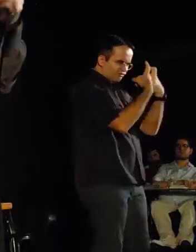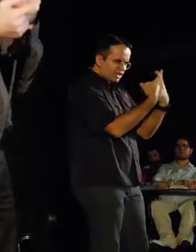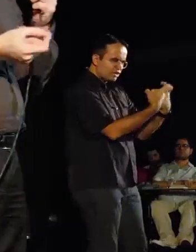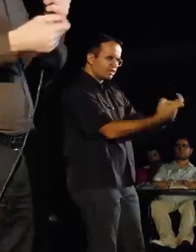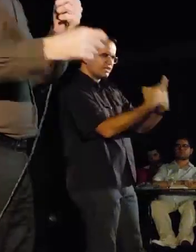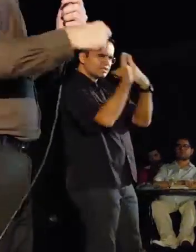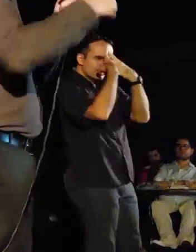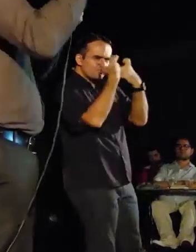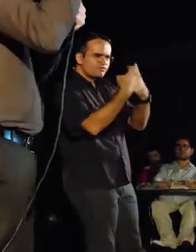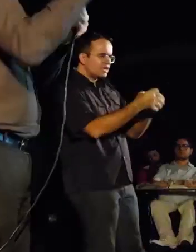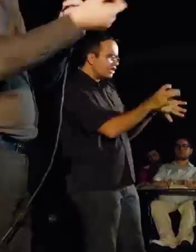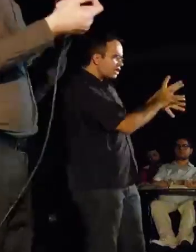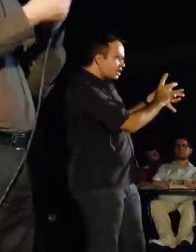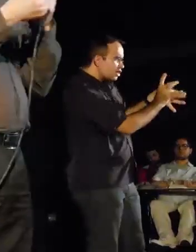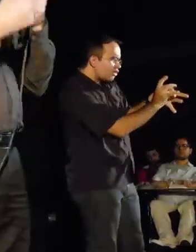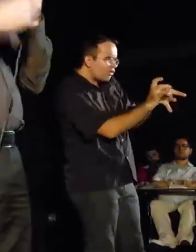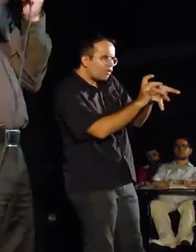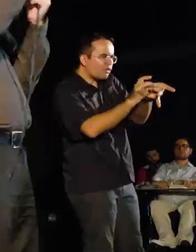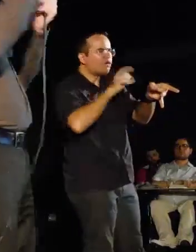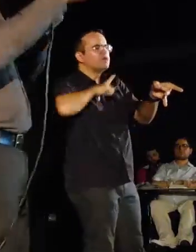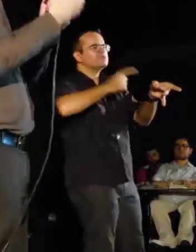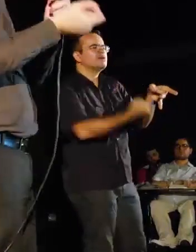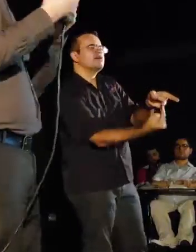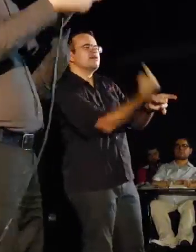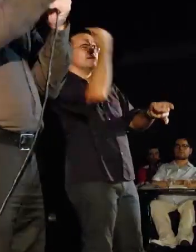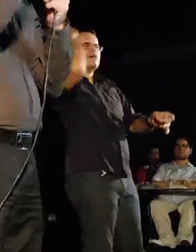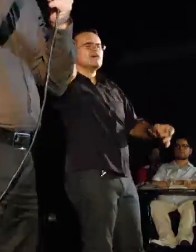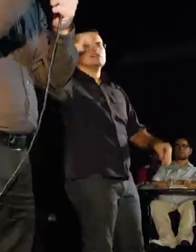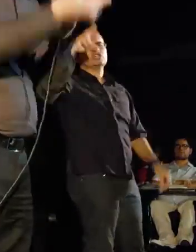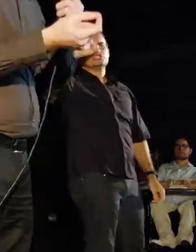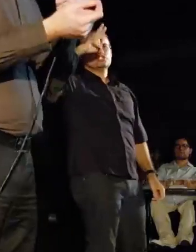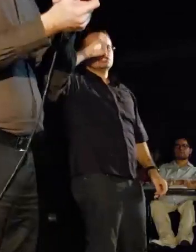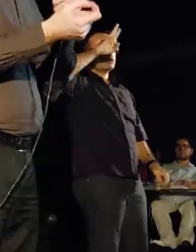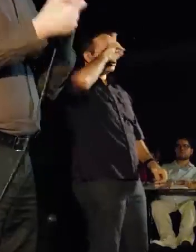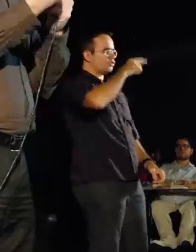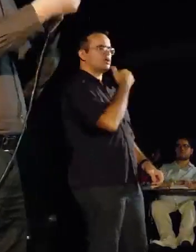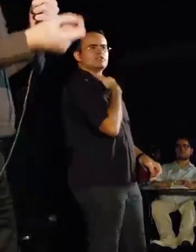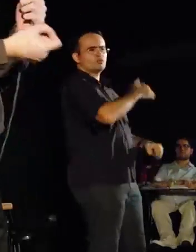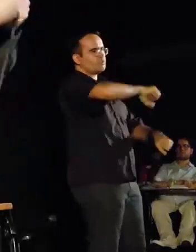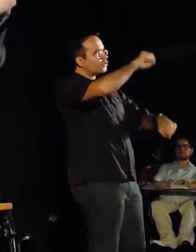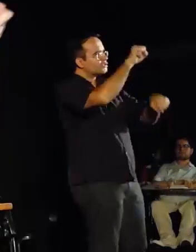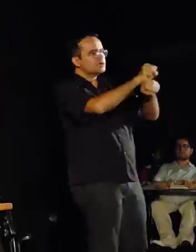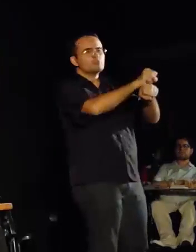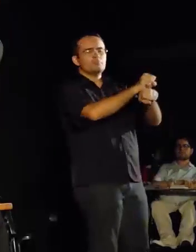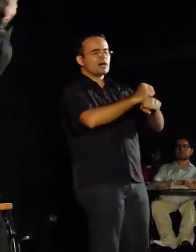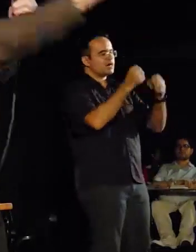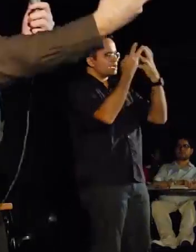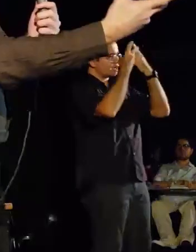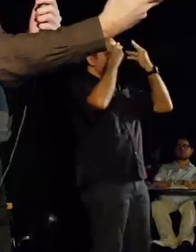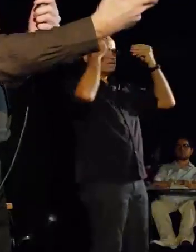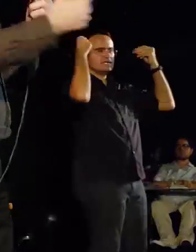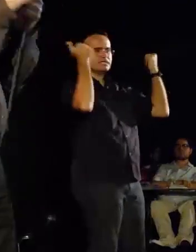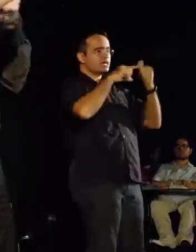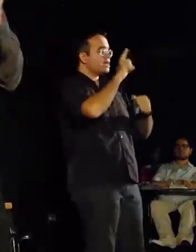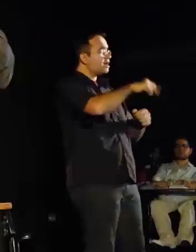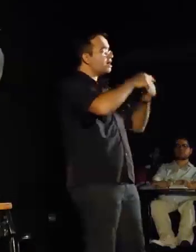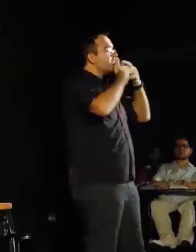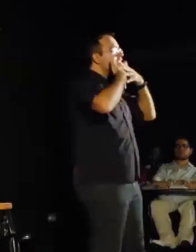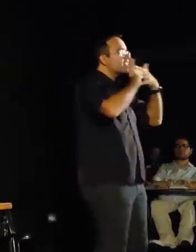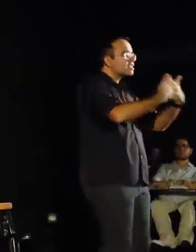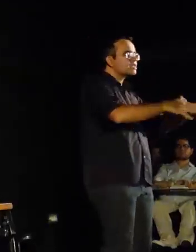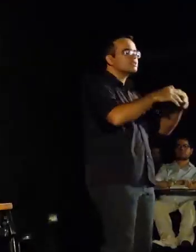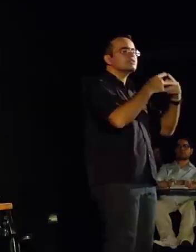circuitos de violência têm uma história, e parar essa história não é simples, porque ela é quase um impulso natural